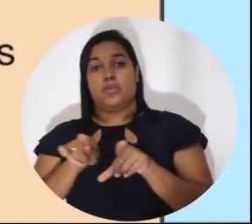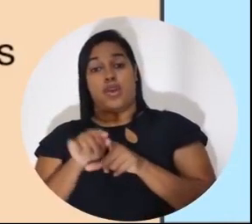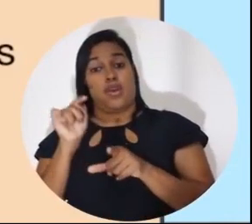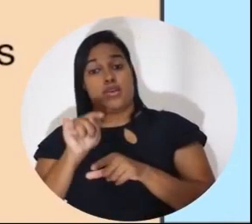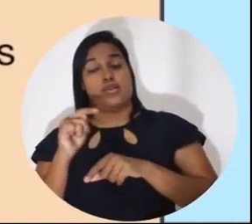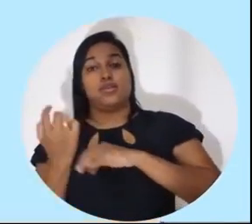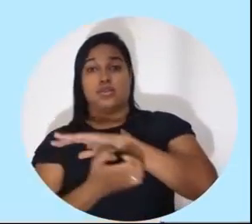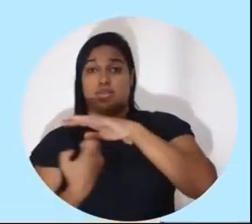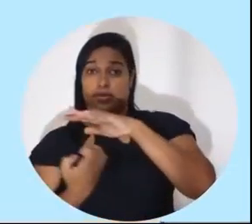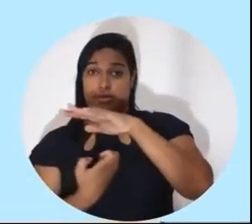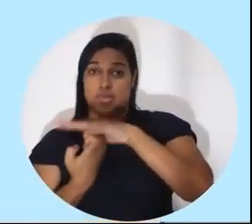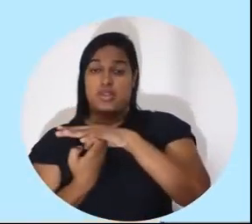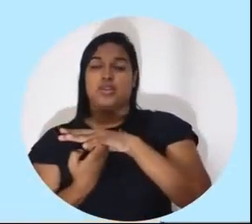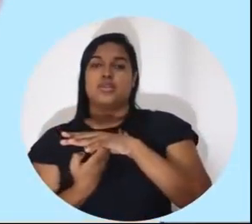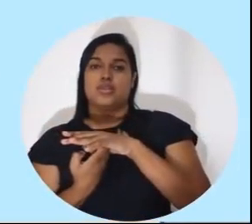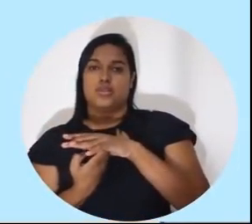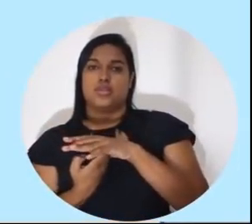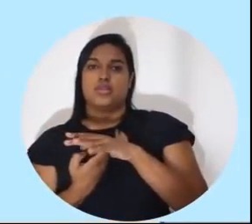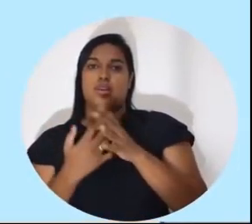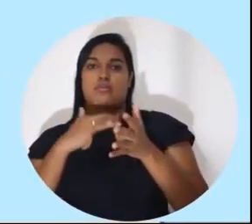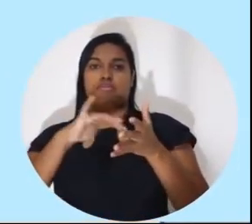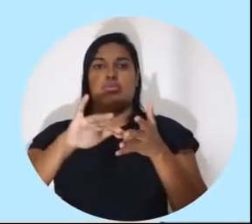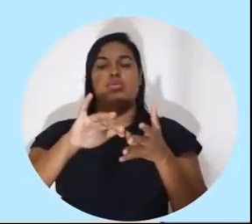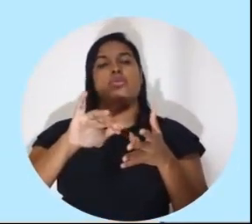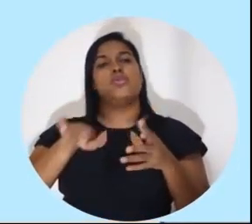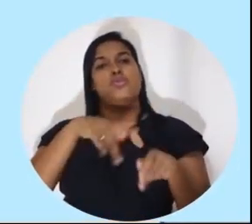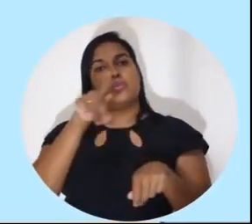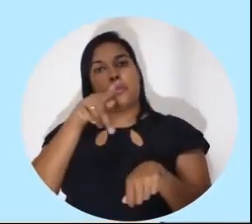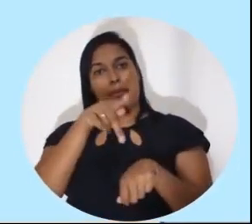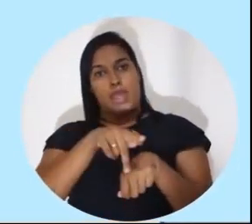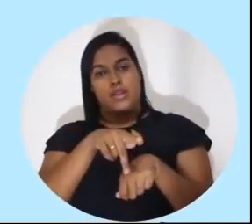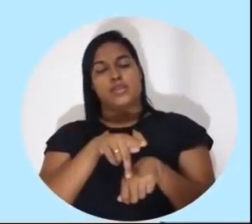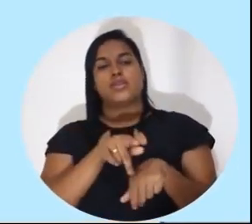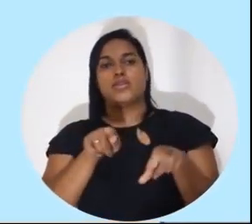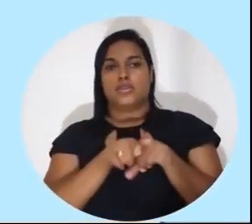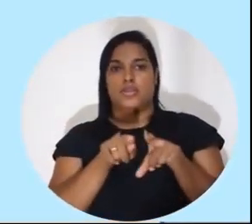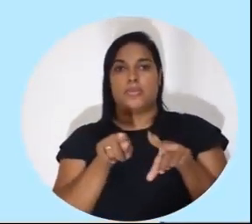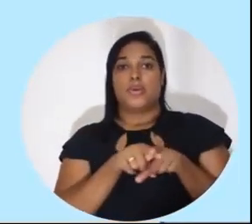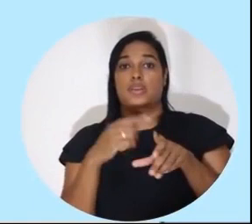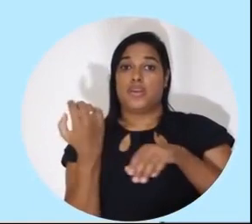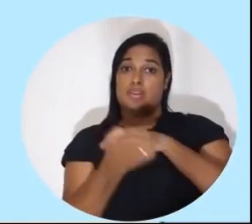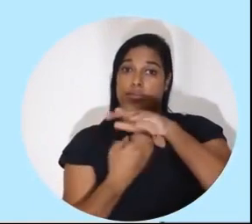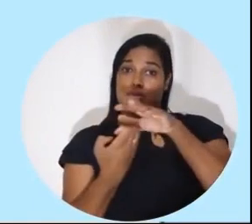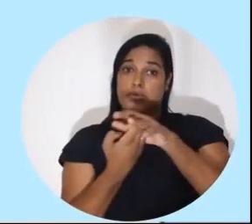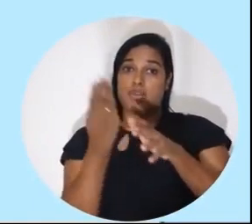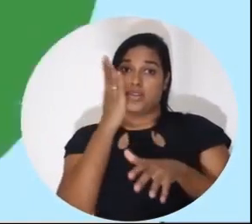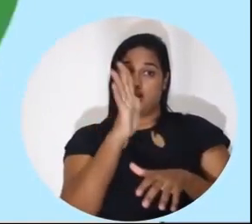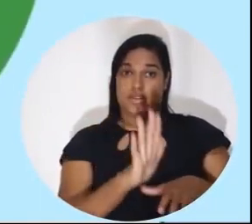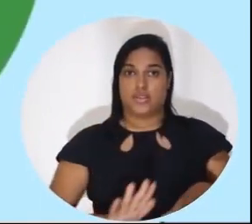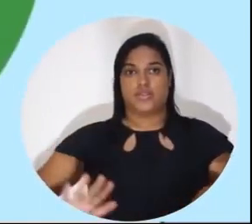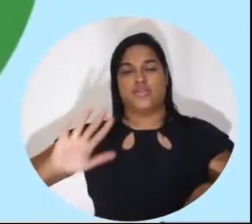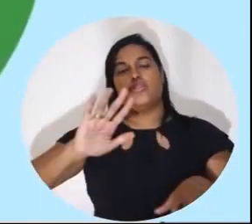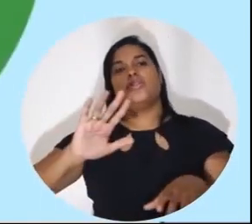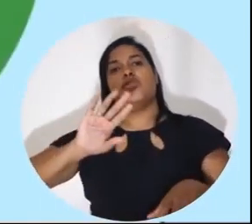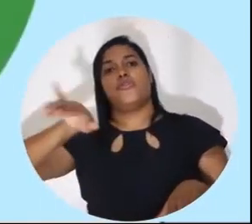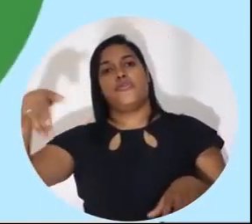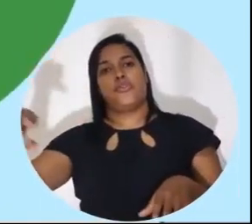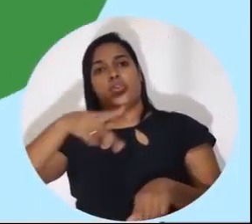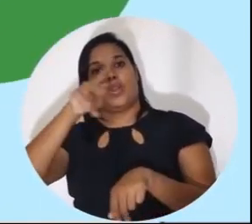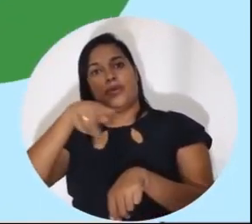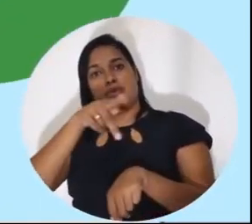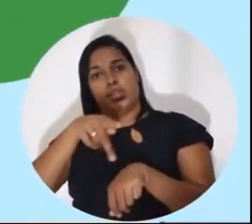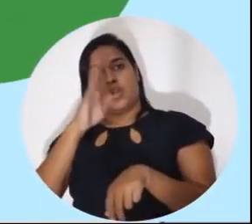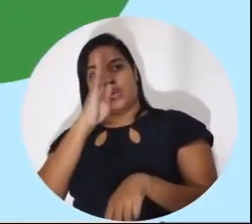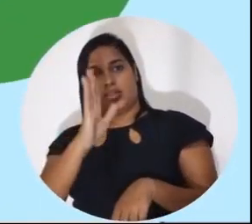empresas, elas enviam seus lucros para os seus países de origem e as empresas nacionais que operam fora do